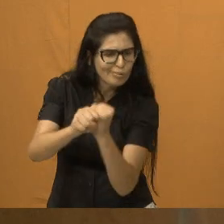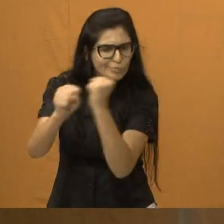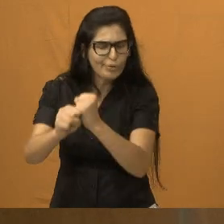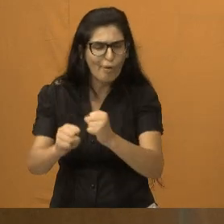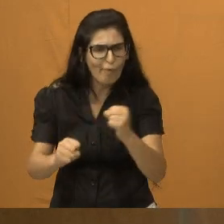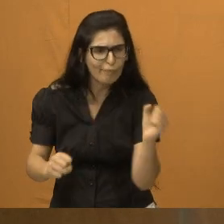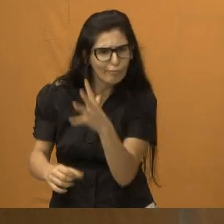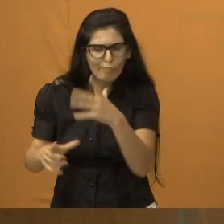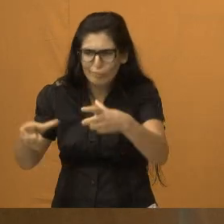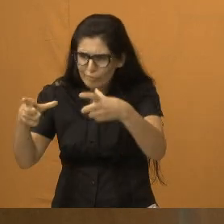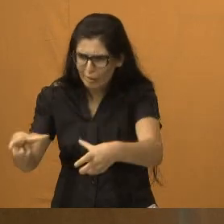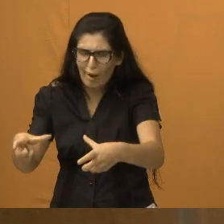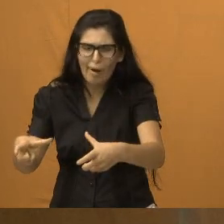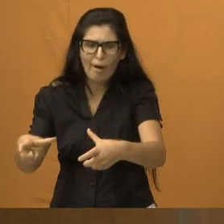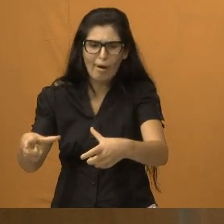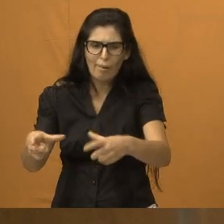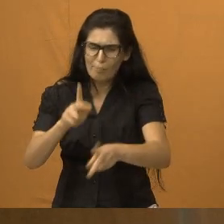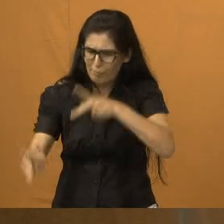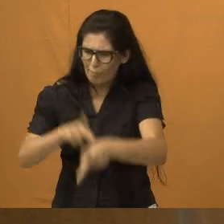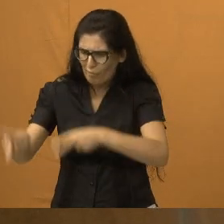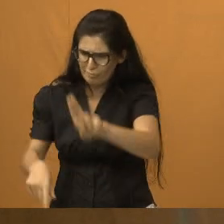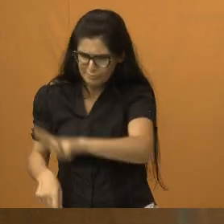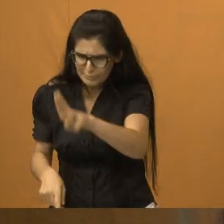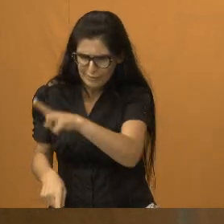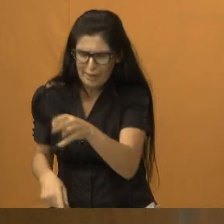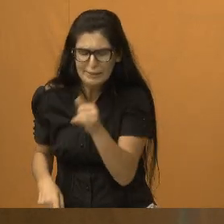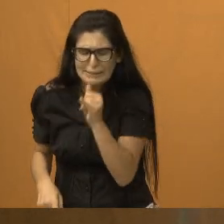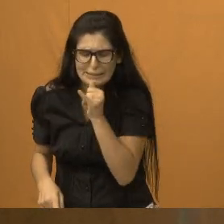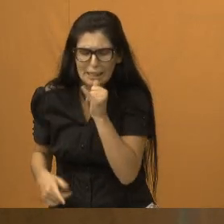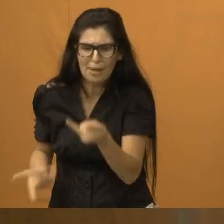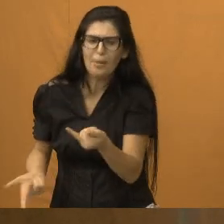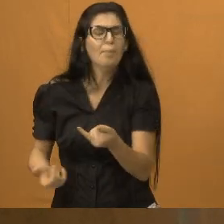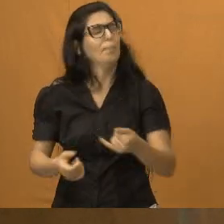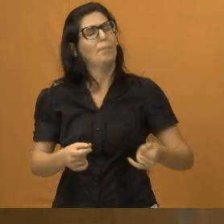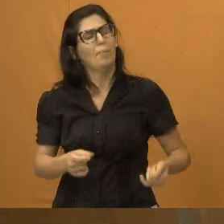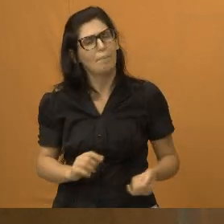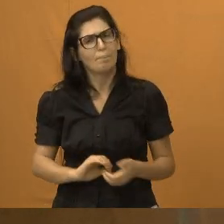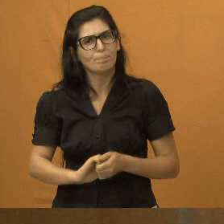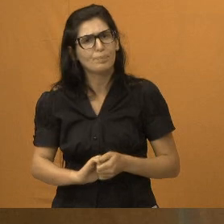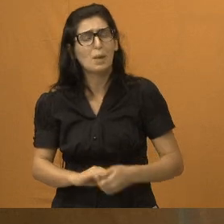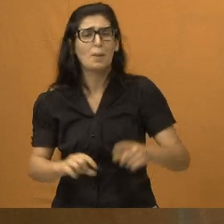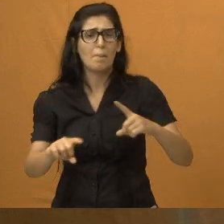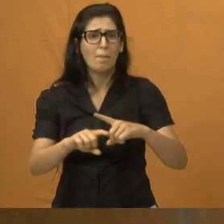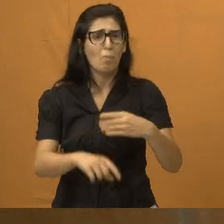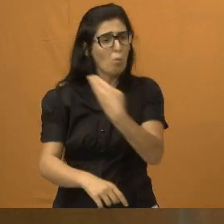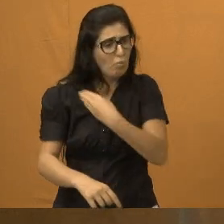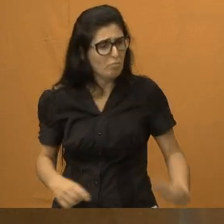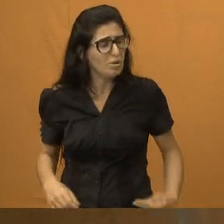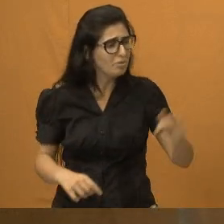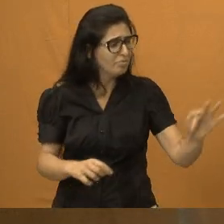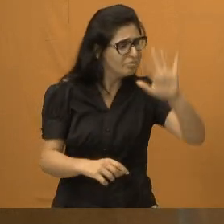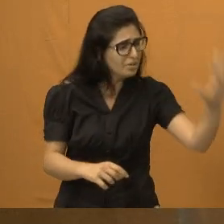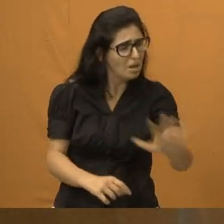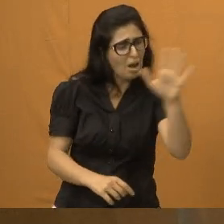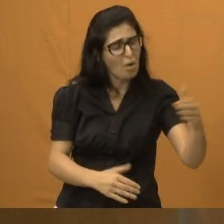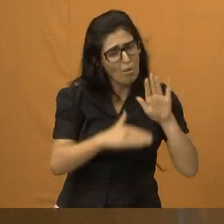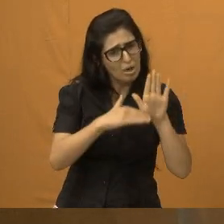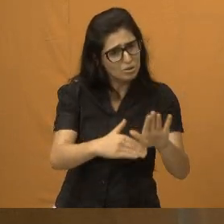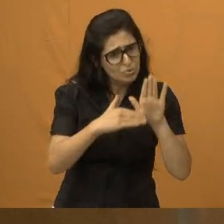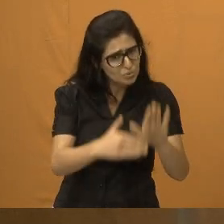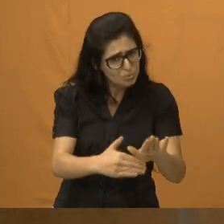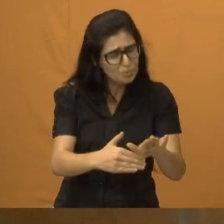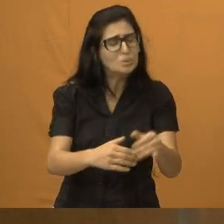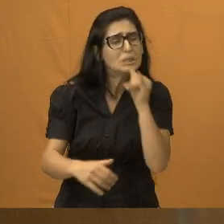município ele aporta, ele é de acordo com o próprio o empenhamento do governo federal em alguns momentos. Então, você vai construir